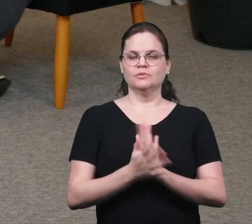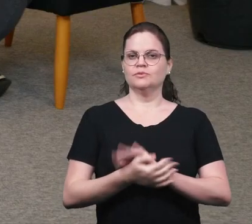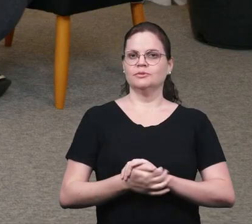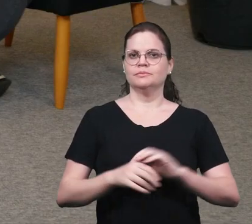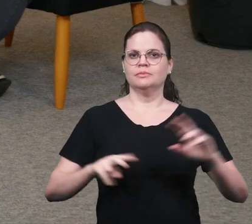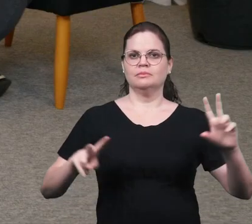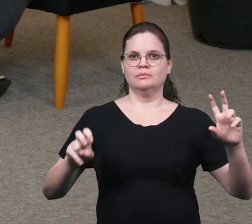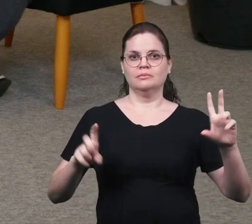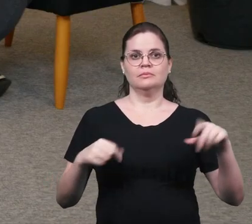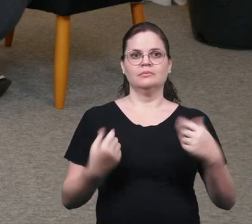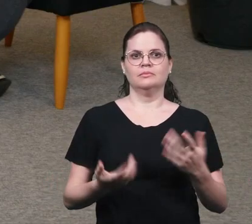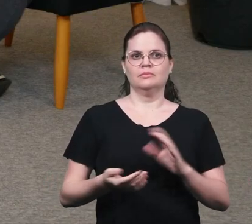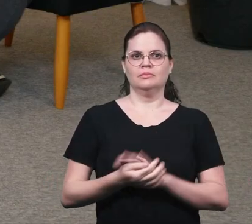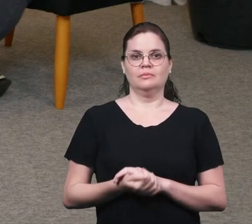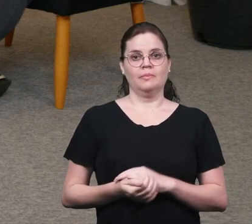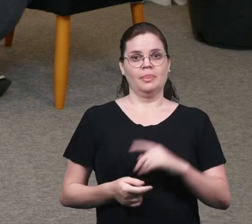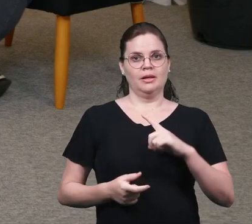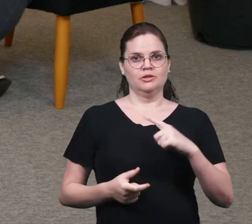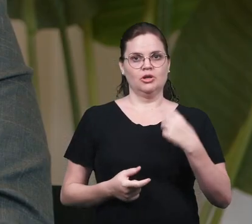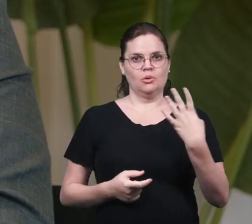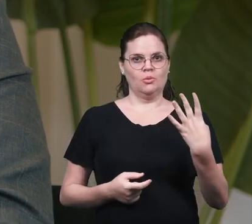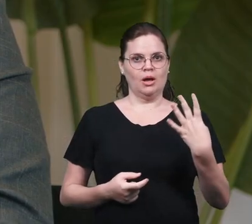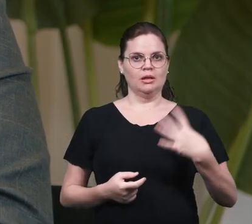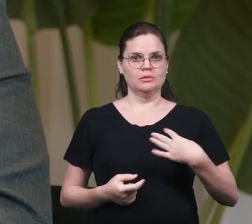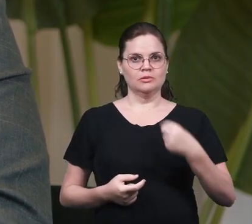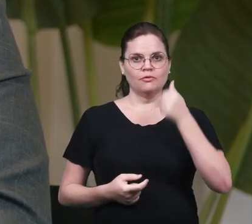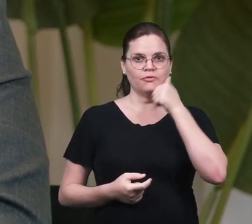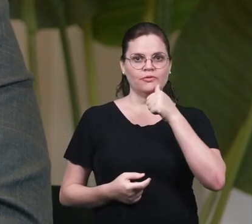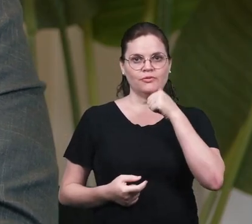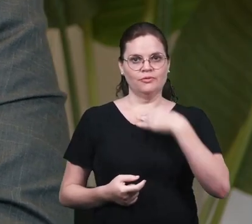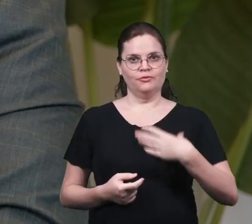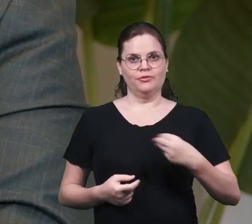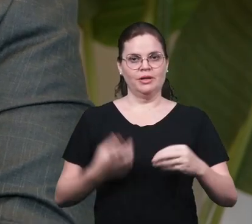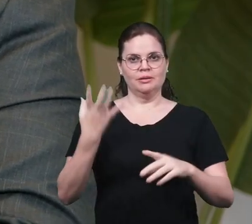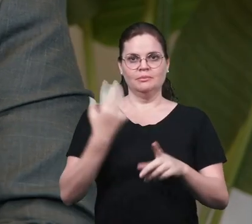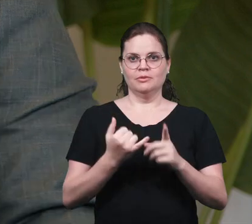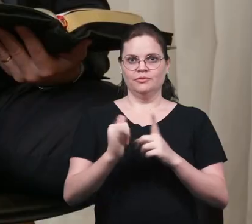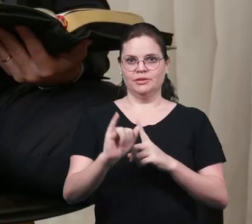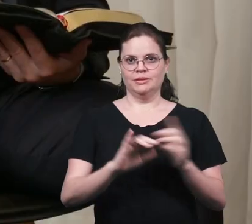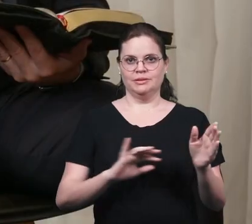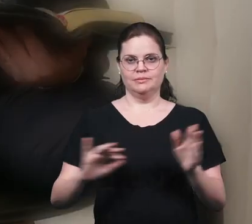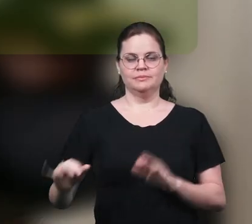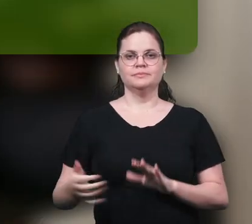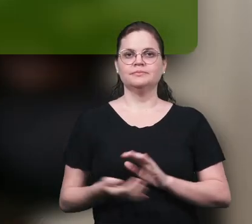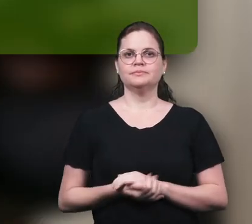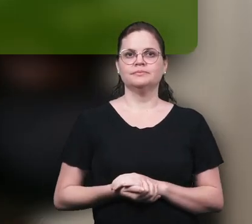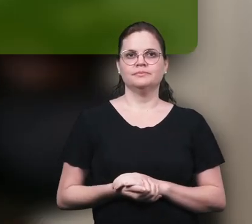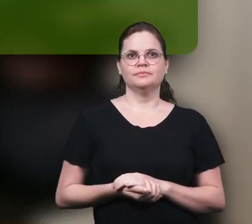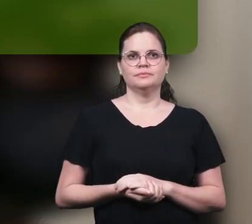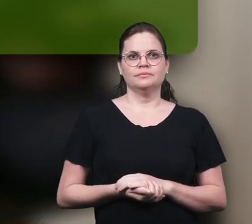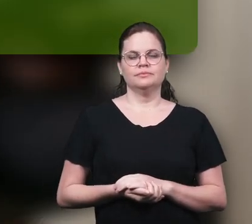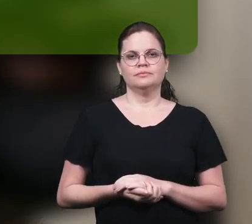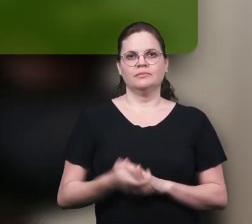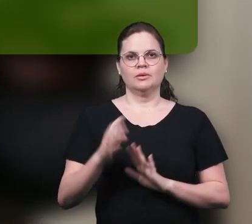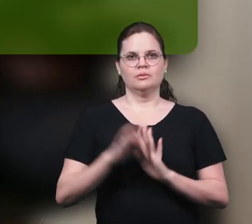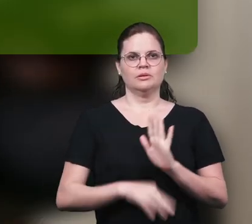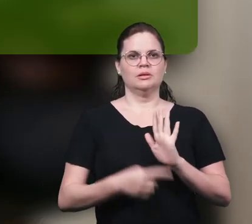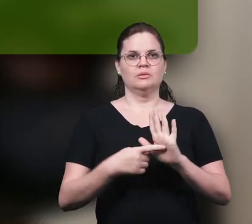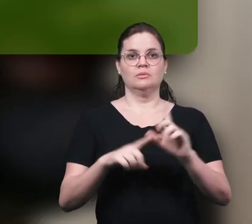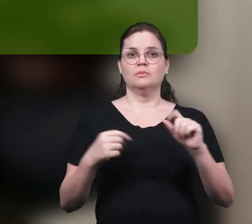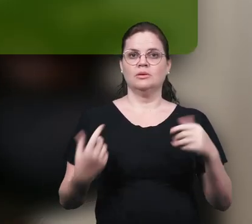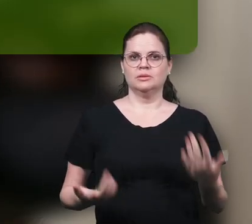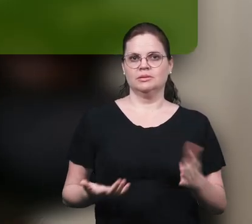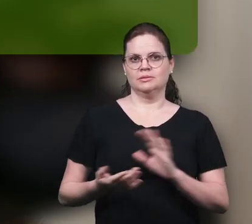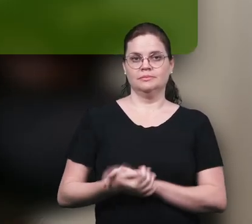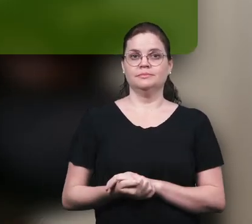tema Tinha 4 filhas donzelas que profetizavam. Amém. O texto na palavra do Senhor diz assim: